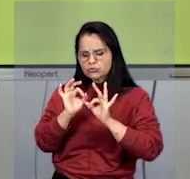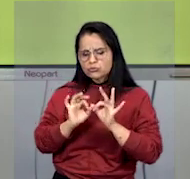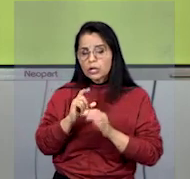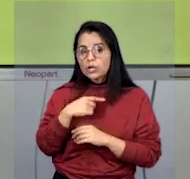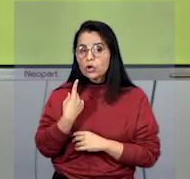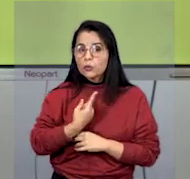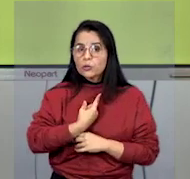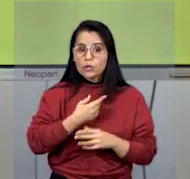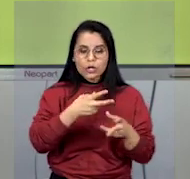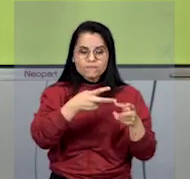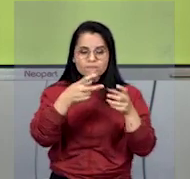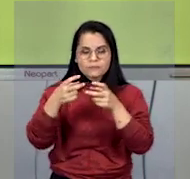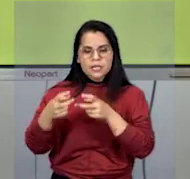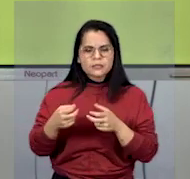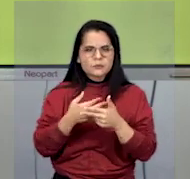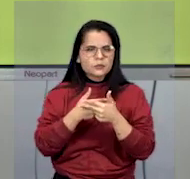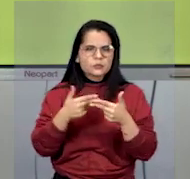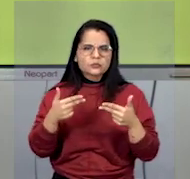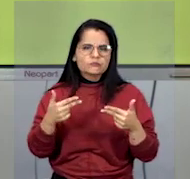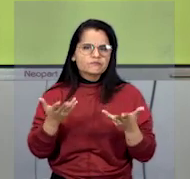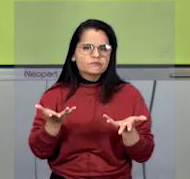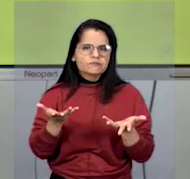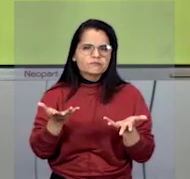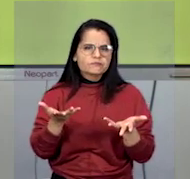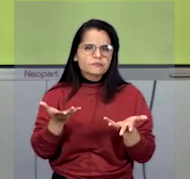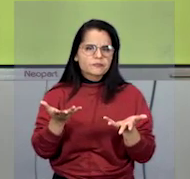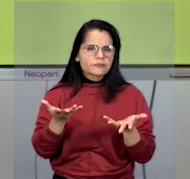podemos perceber algumas